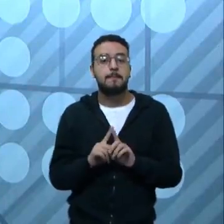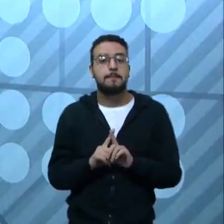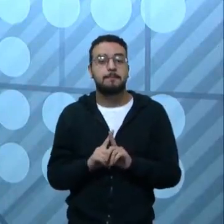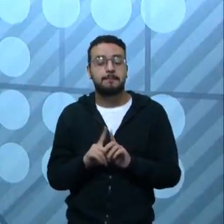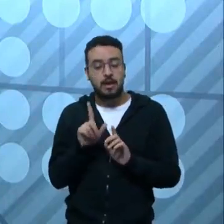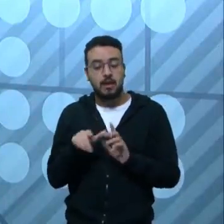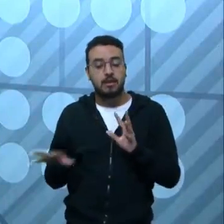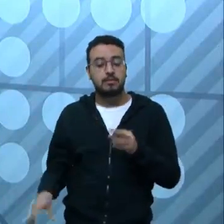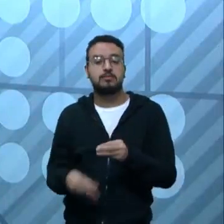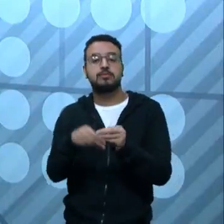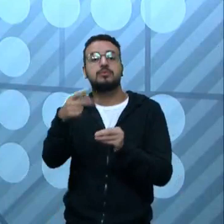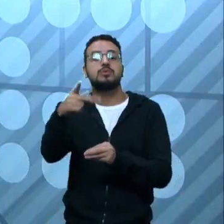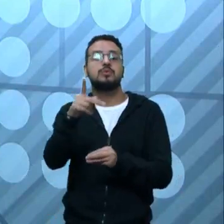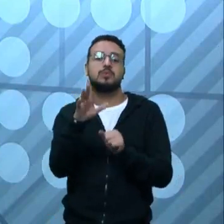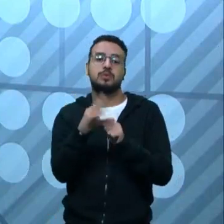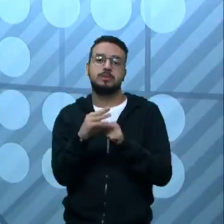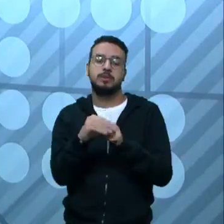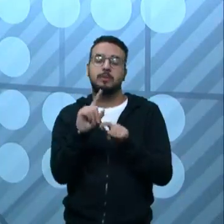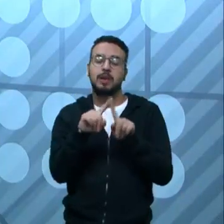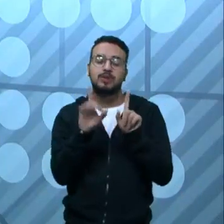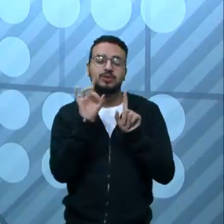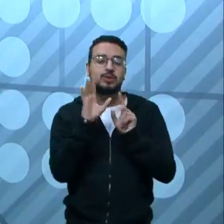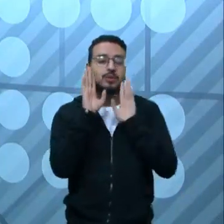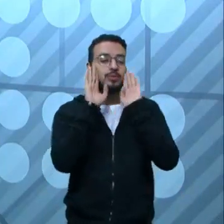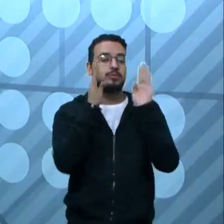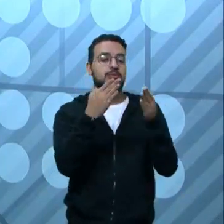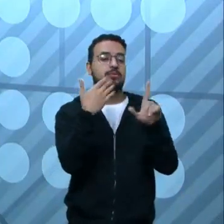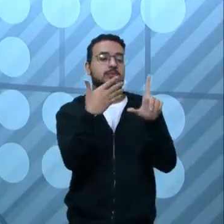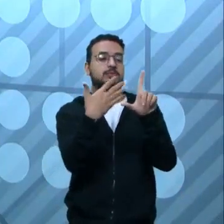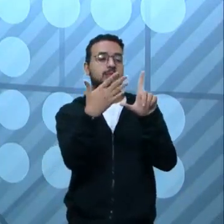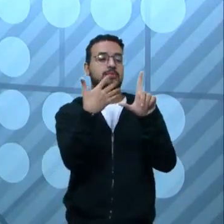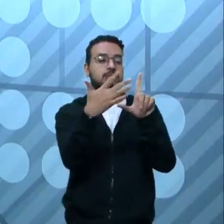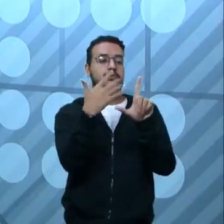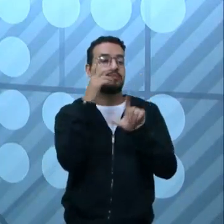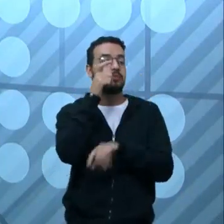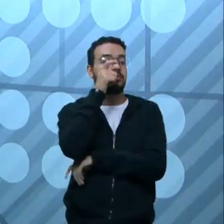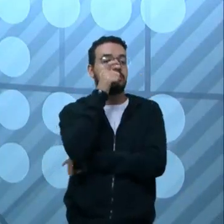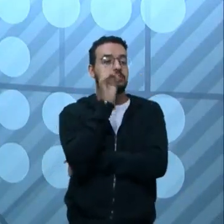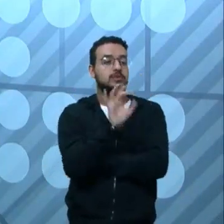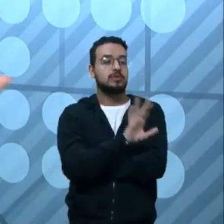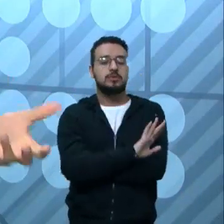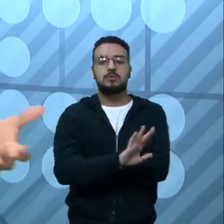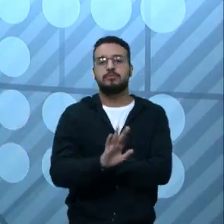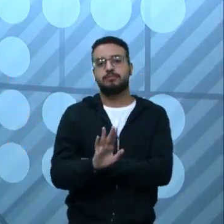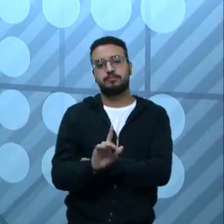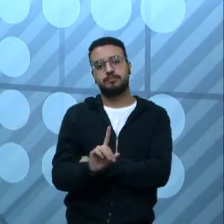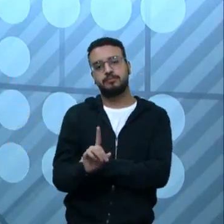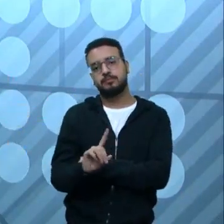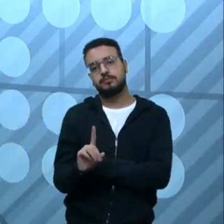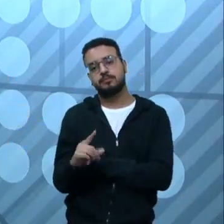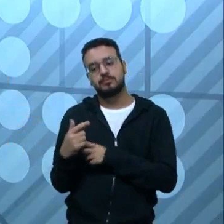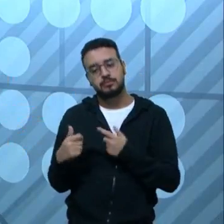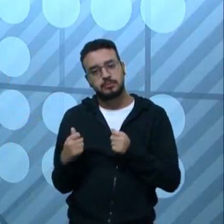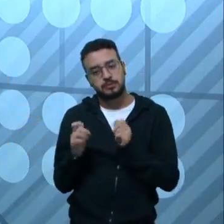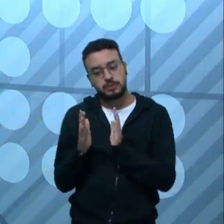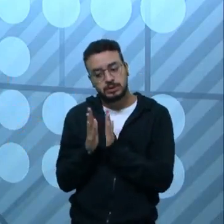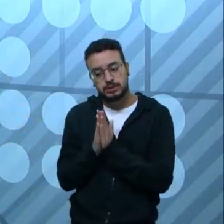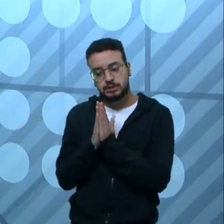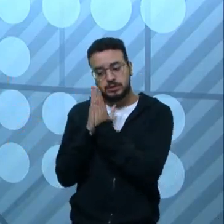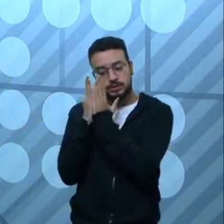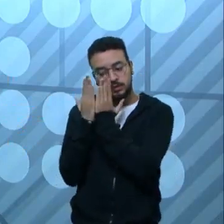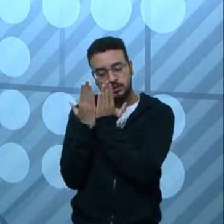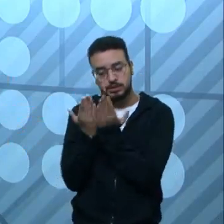para complementar seu conhecimento, tá? E ela que é o material base, tá? Também